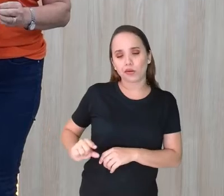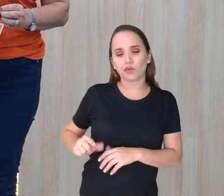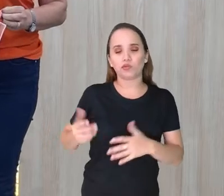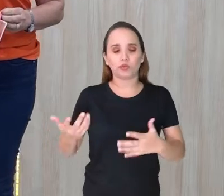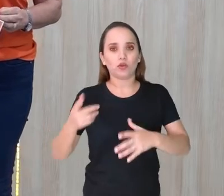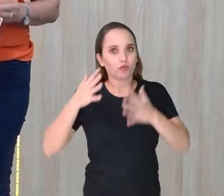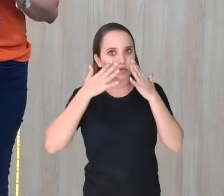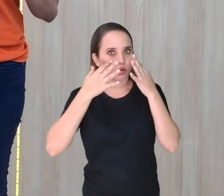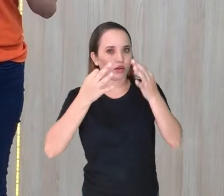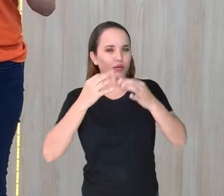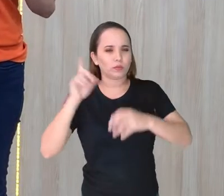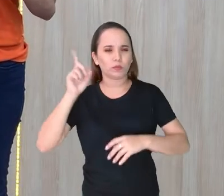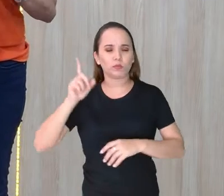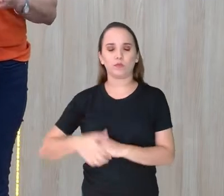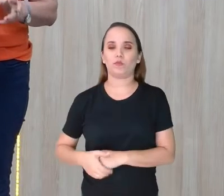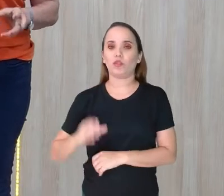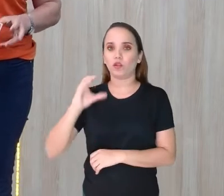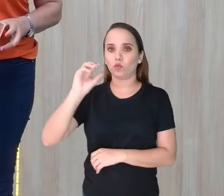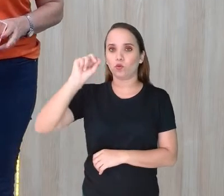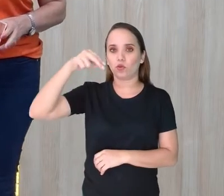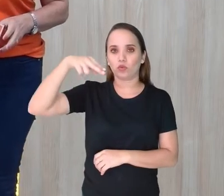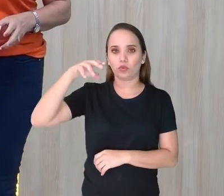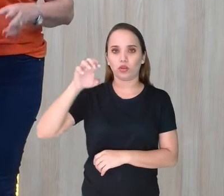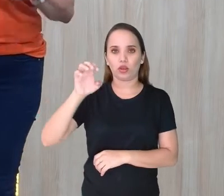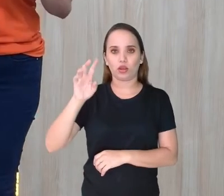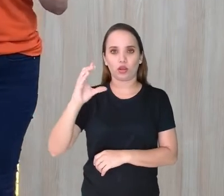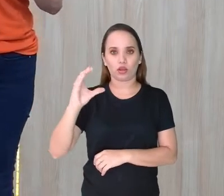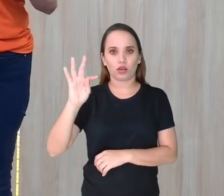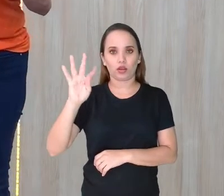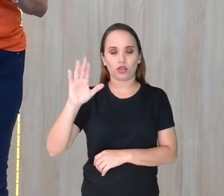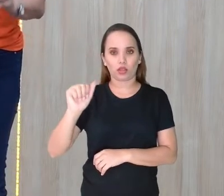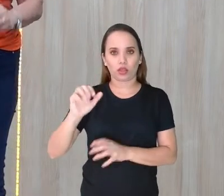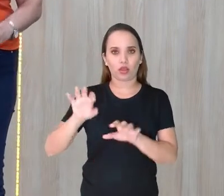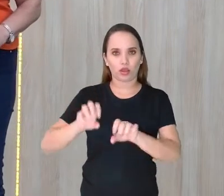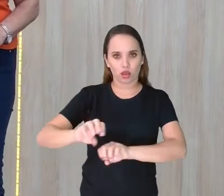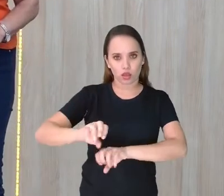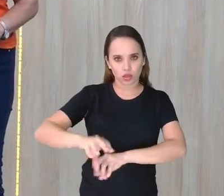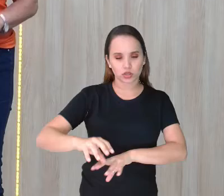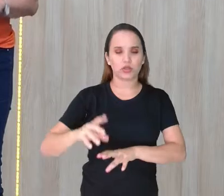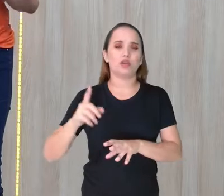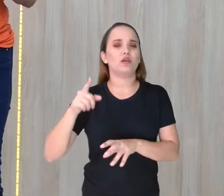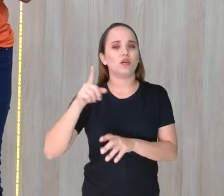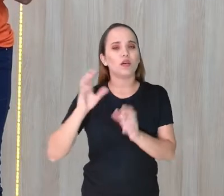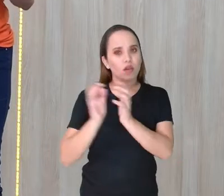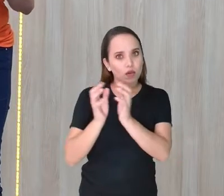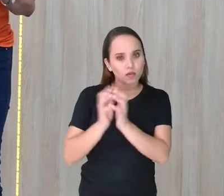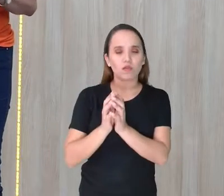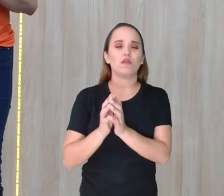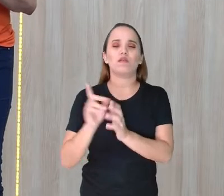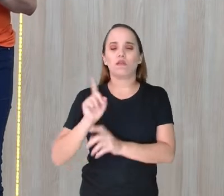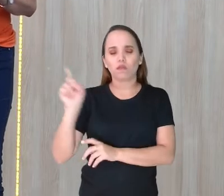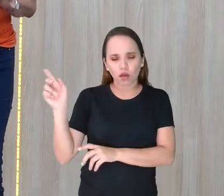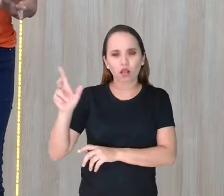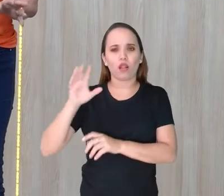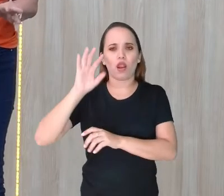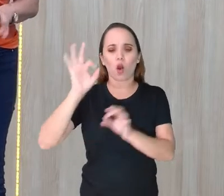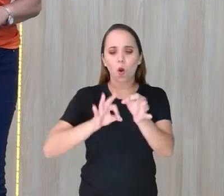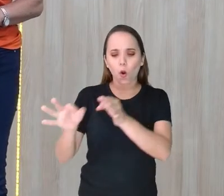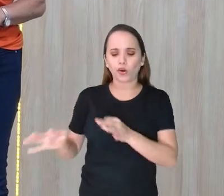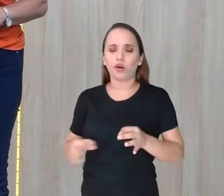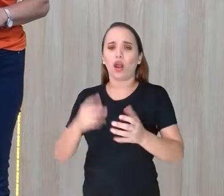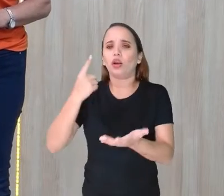no Conecta Recife, agendem a vacina de vocês, levem as crianças também para completar todo o